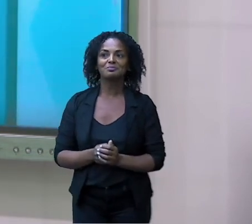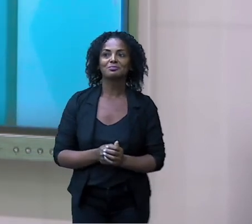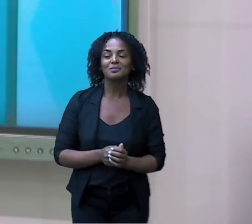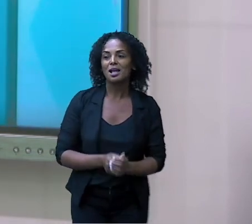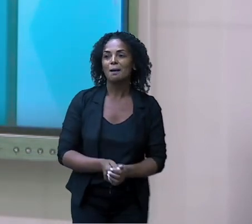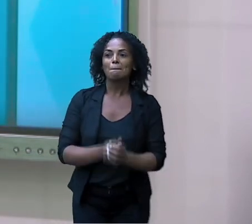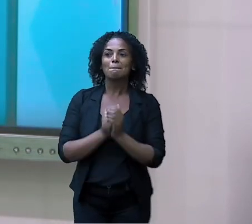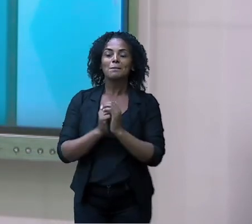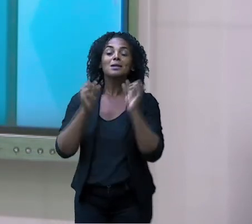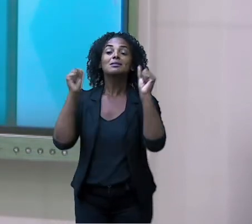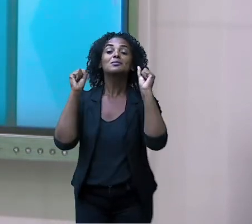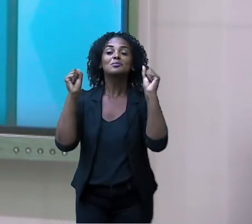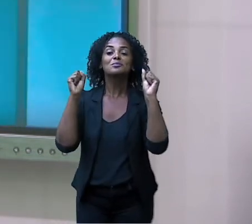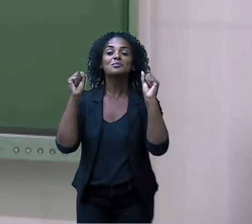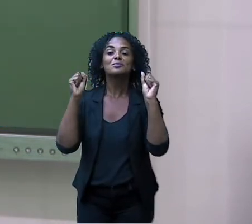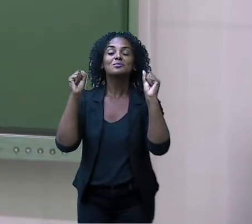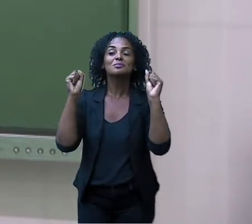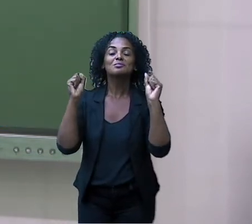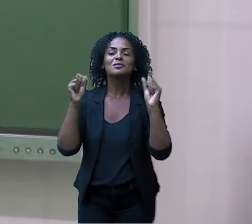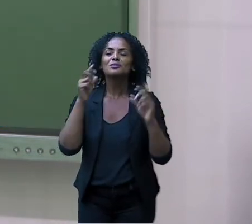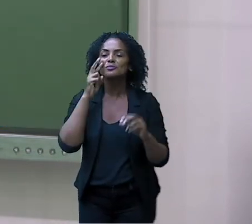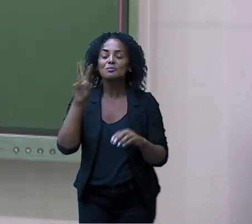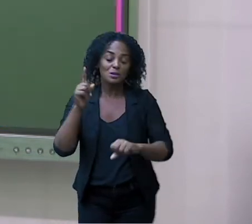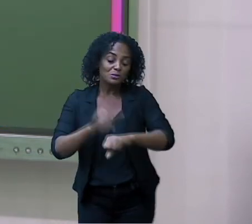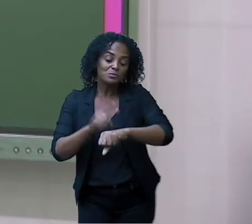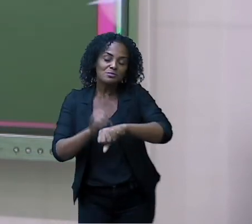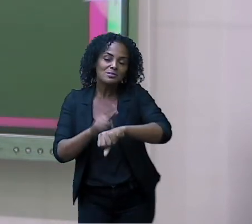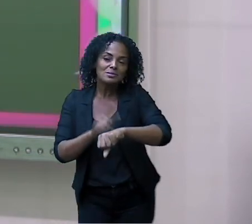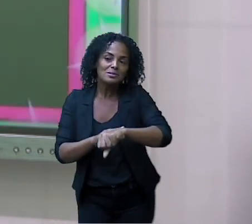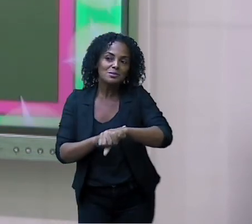agora? Vamos ver quem ganhou. Vamos ver o tempo do